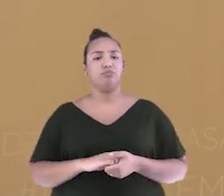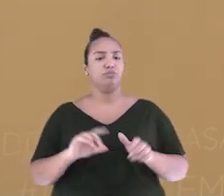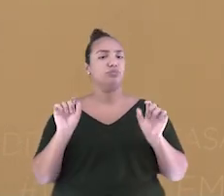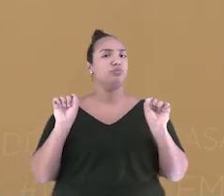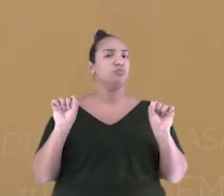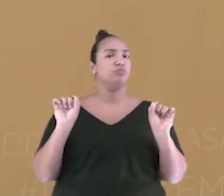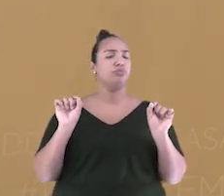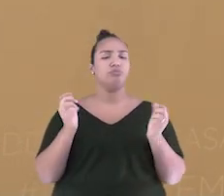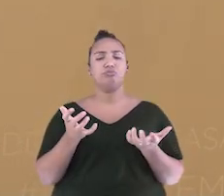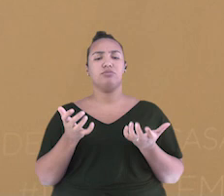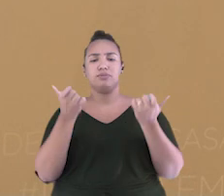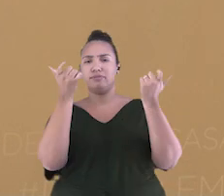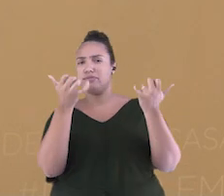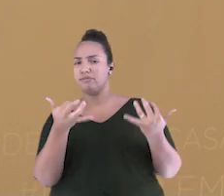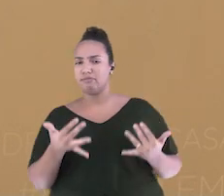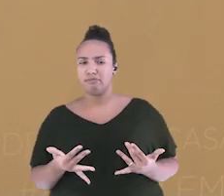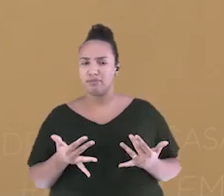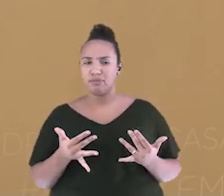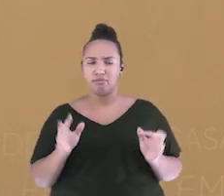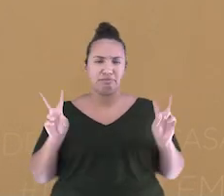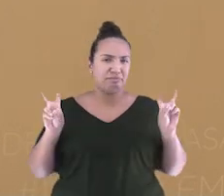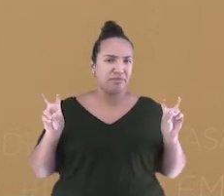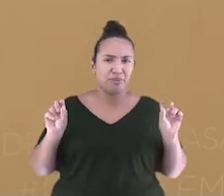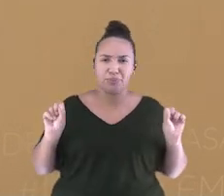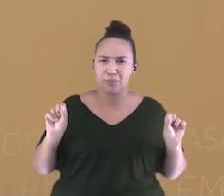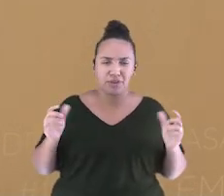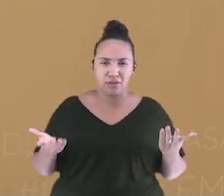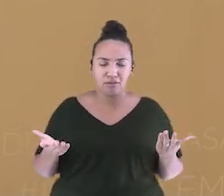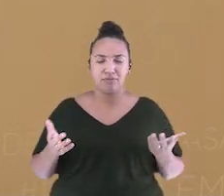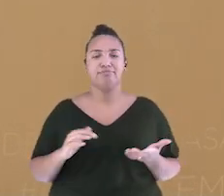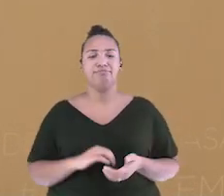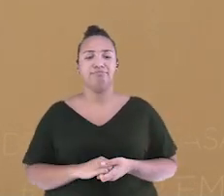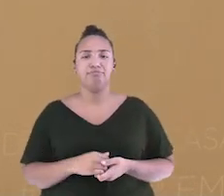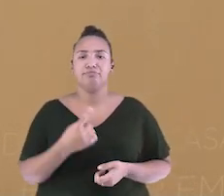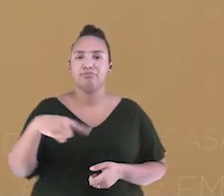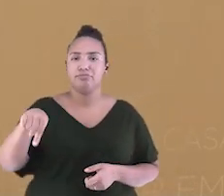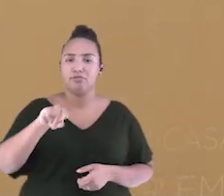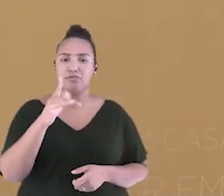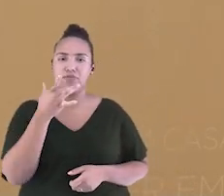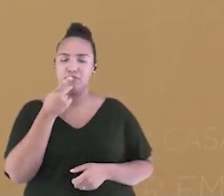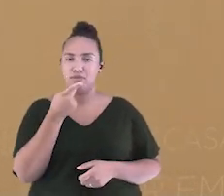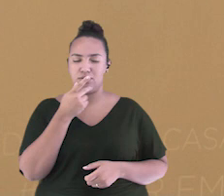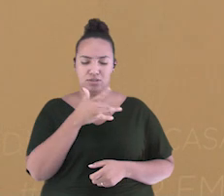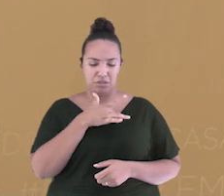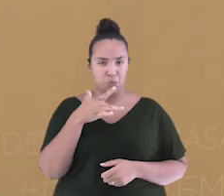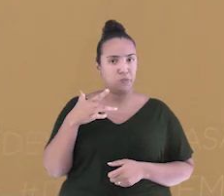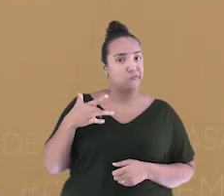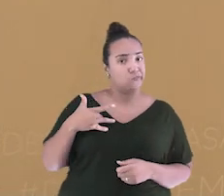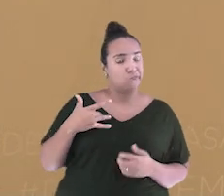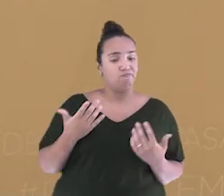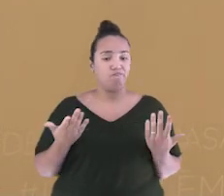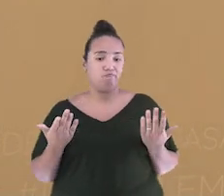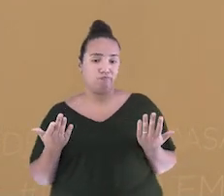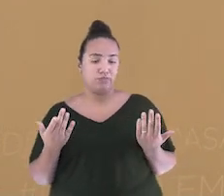que eu quis dizer? Do que se trata? Será que nós estamos falando da saúde? Talvez,